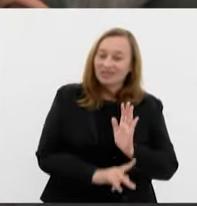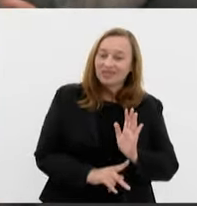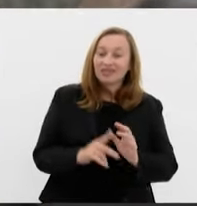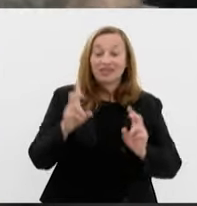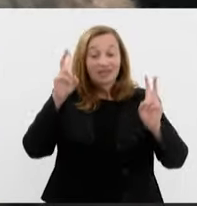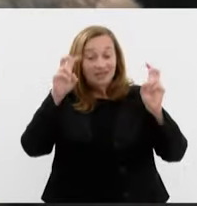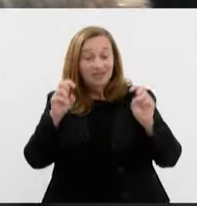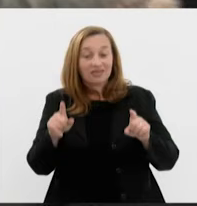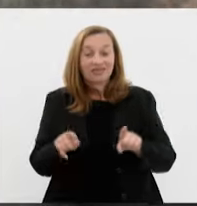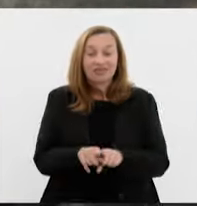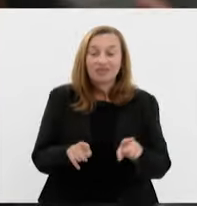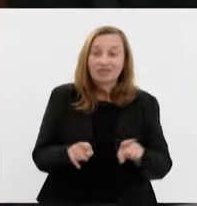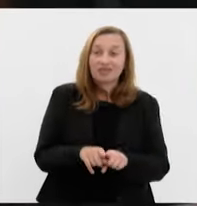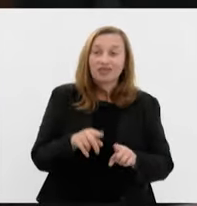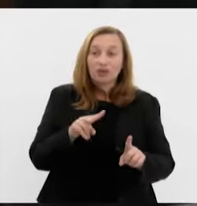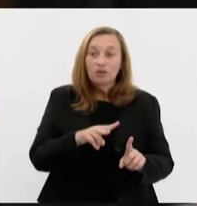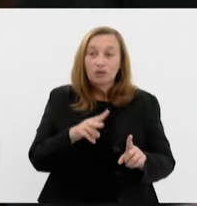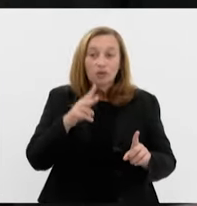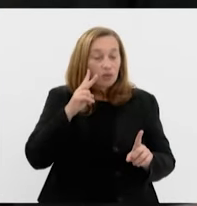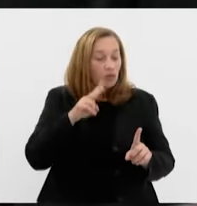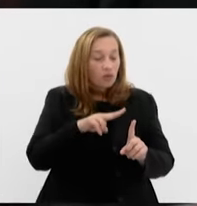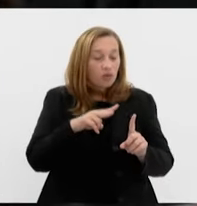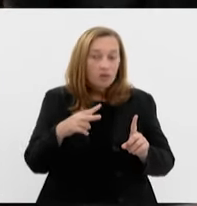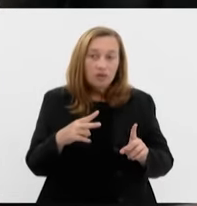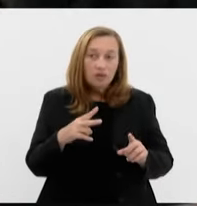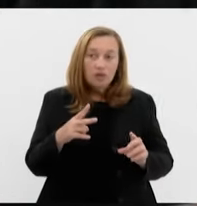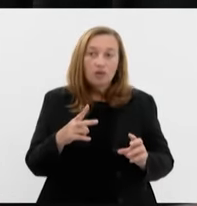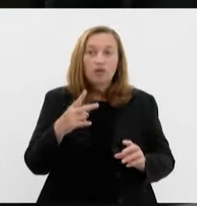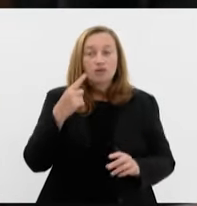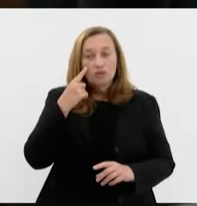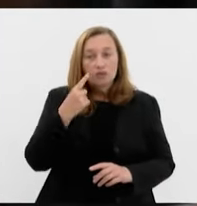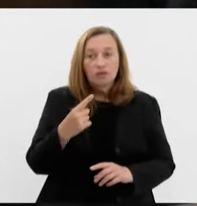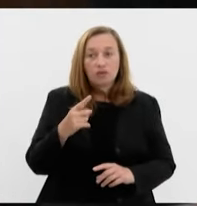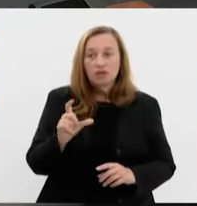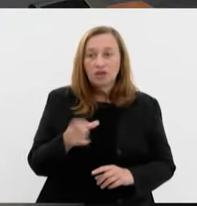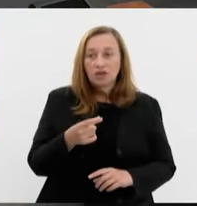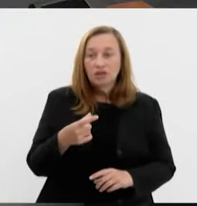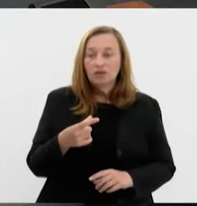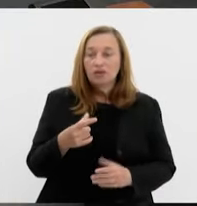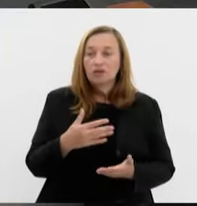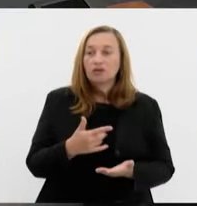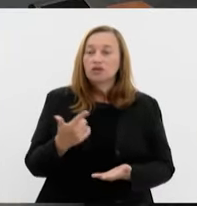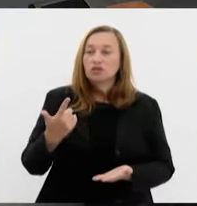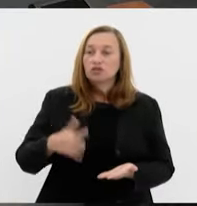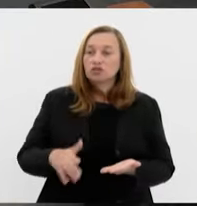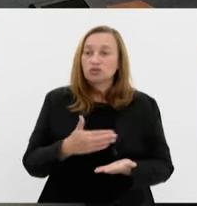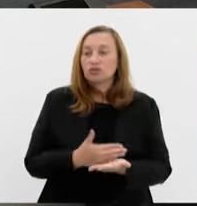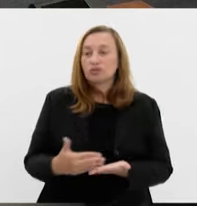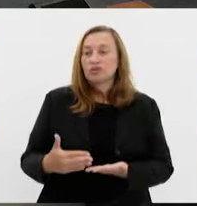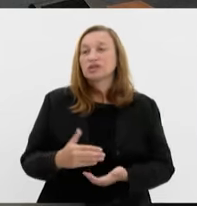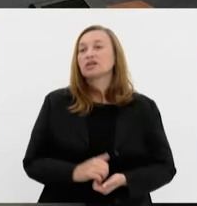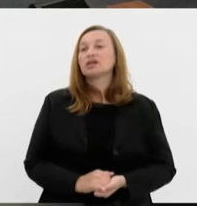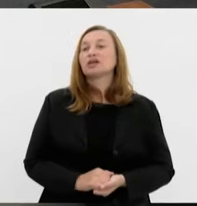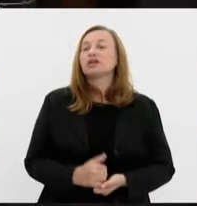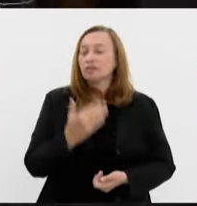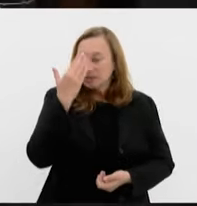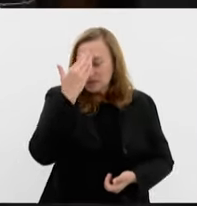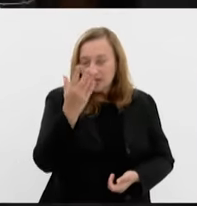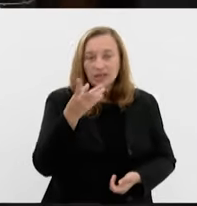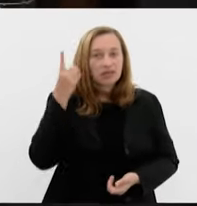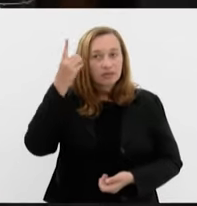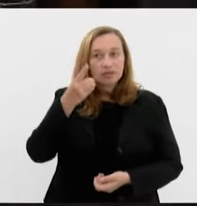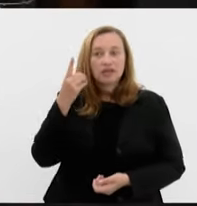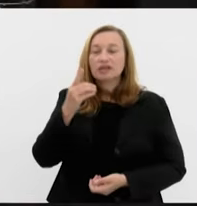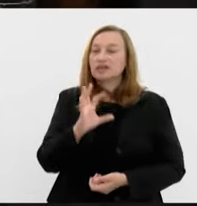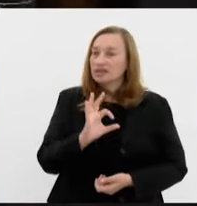questão também de olhar o cartão recomeçar obrigado senhora presidente Presidente Obrigada Deputado Com